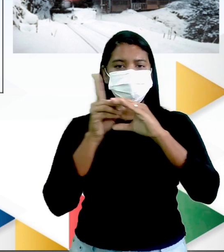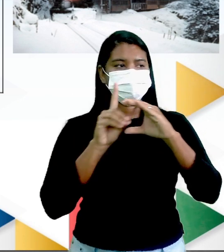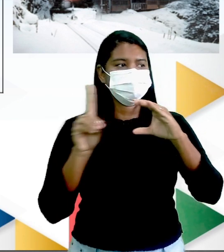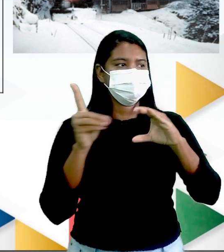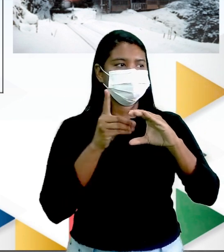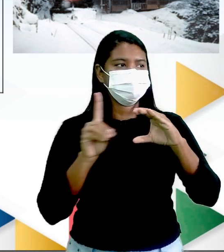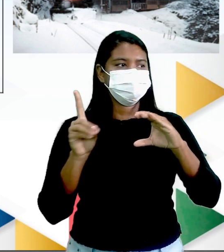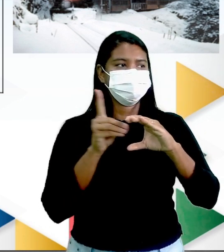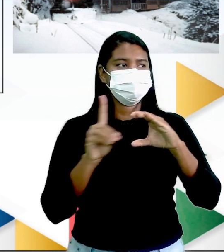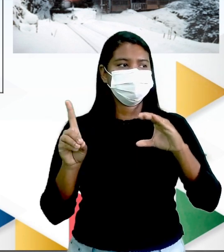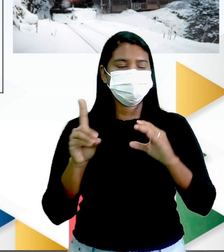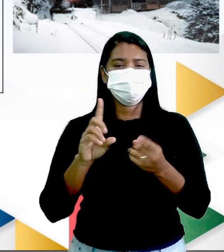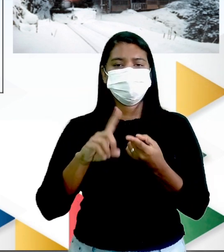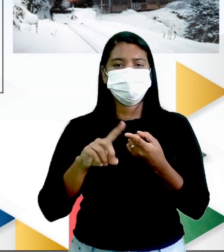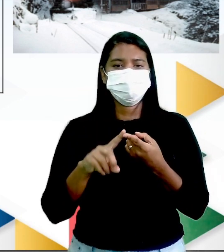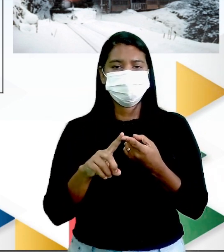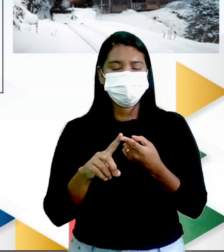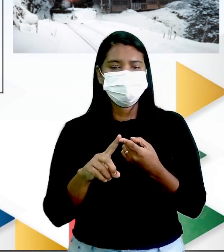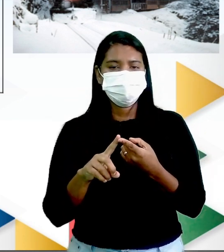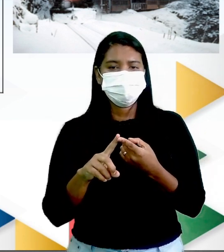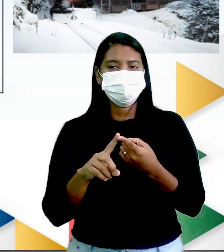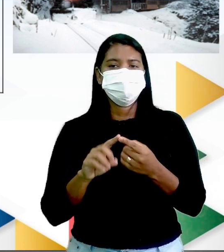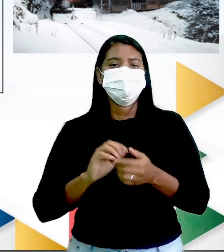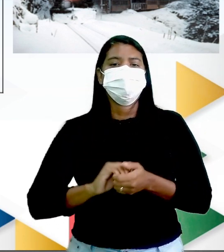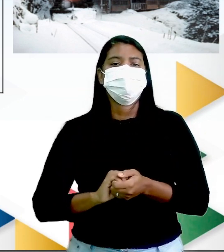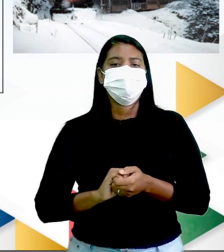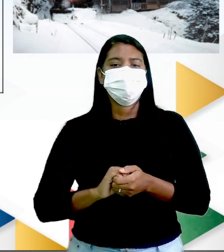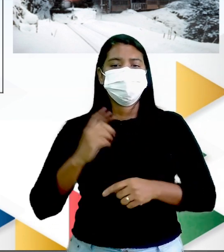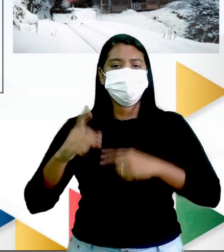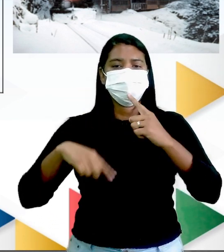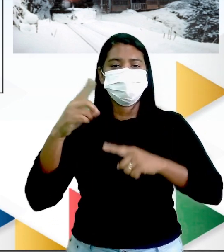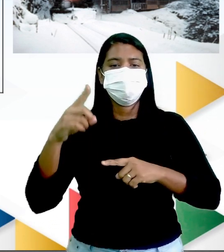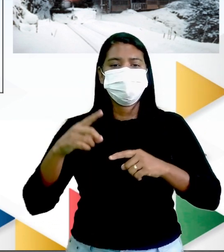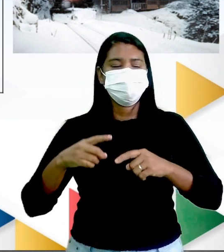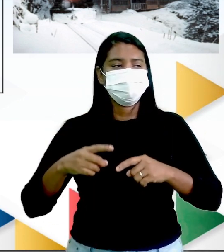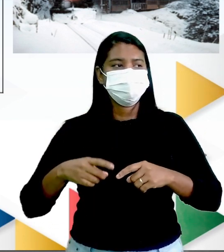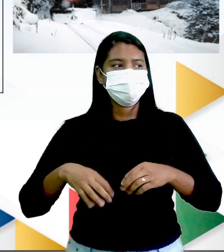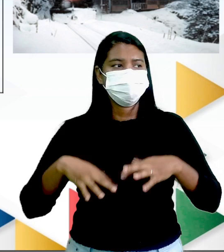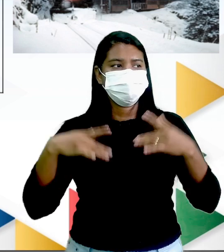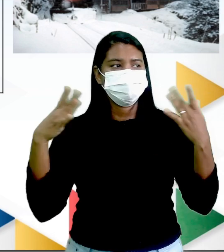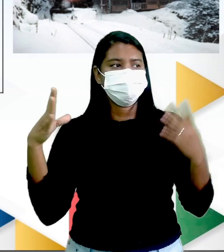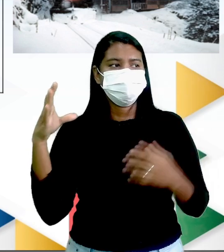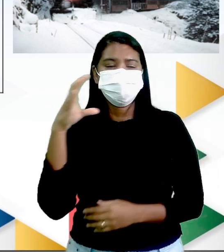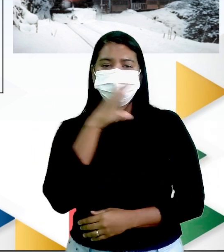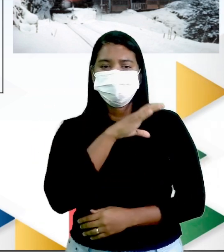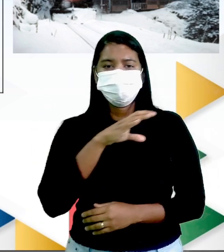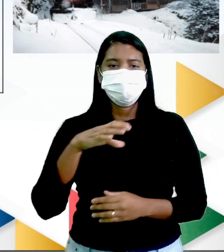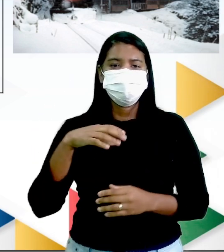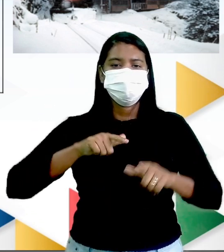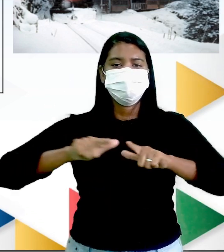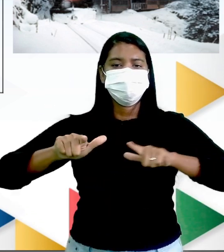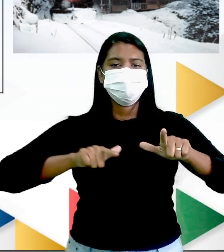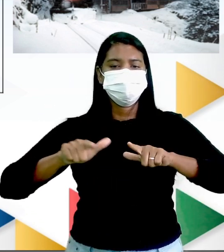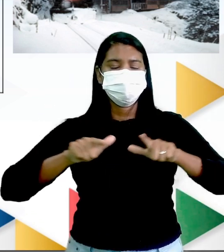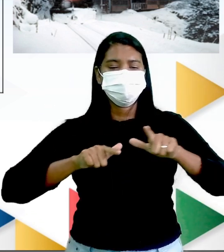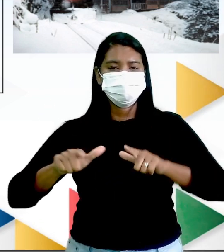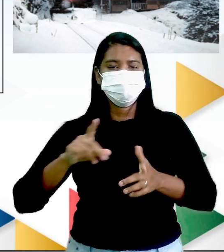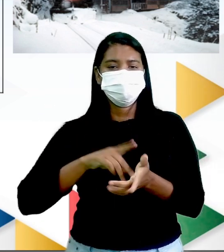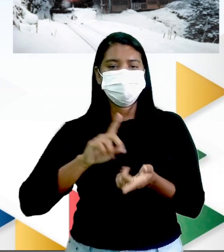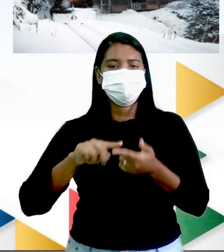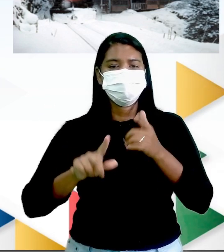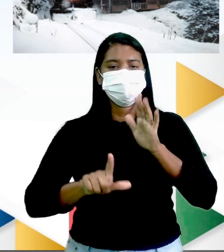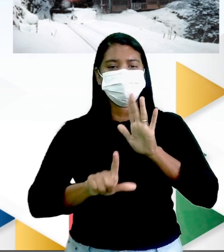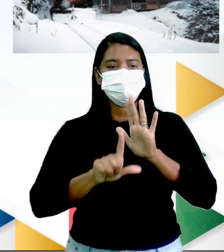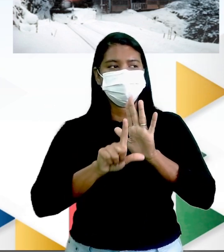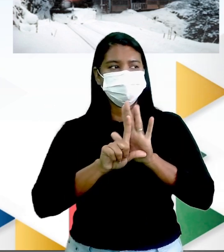por exemplo, não é o processo em que o calor é convertido integralmente em trabalho. Essas